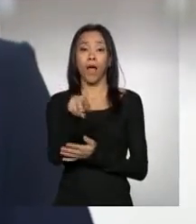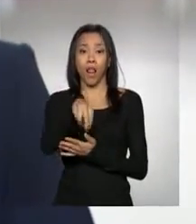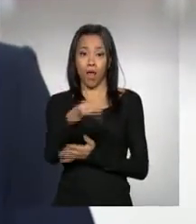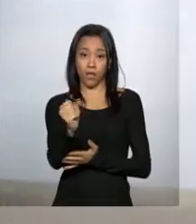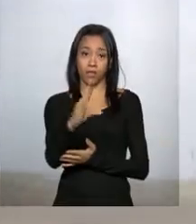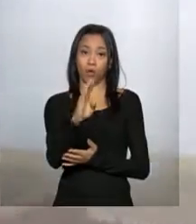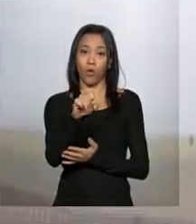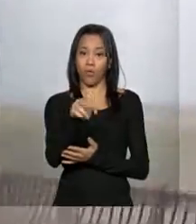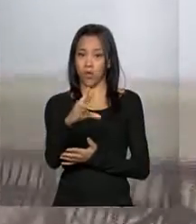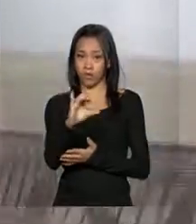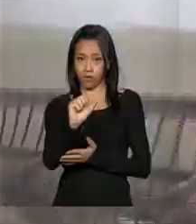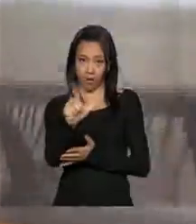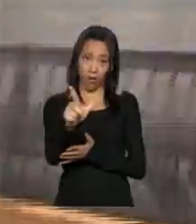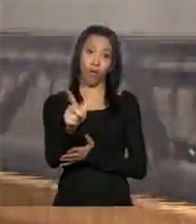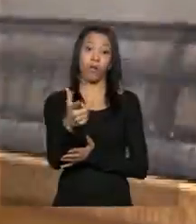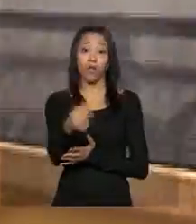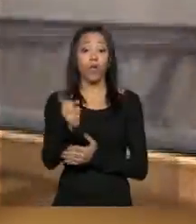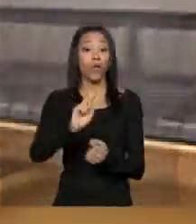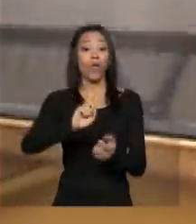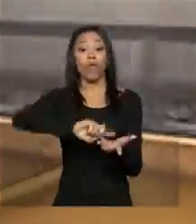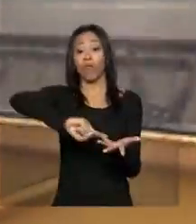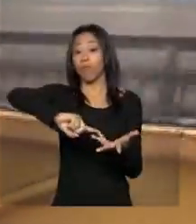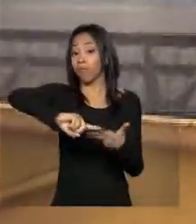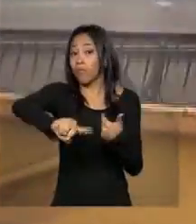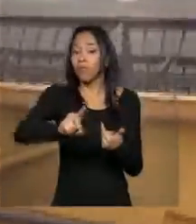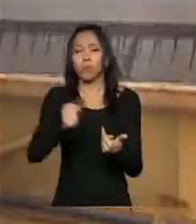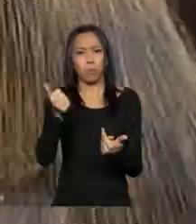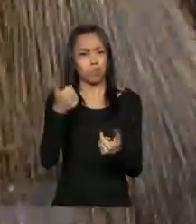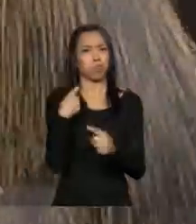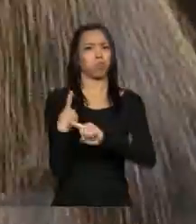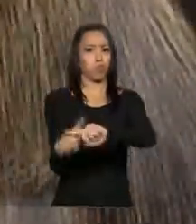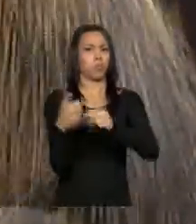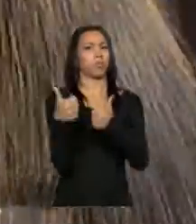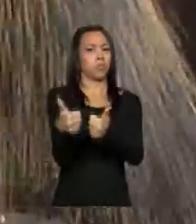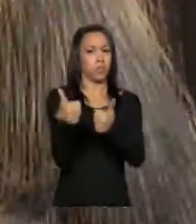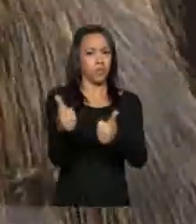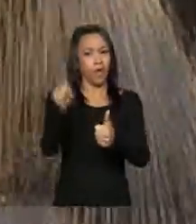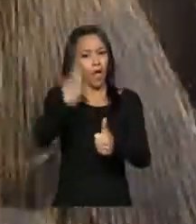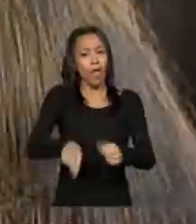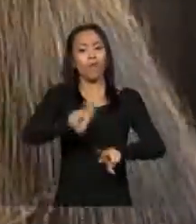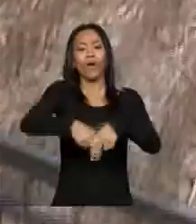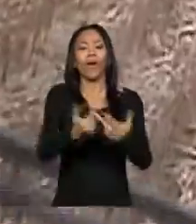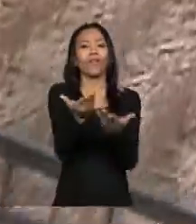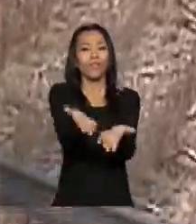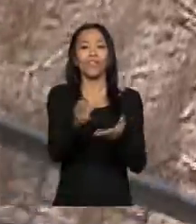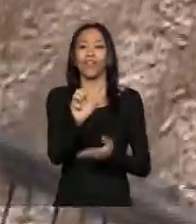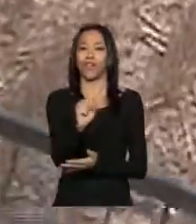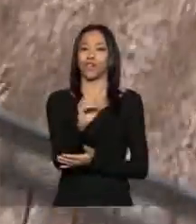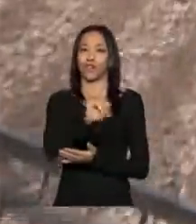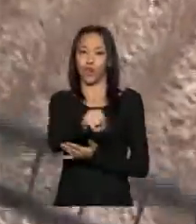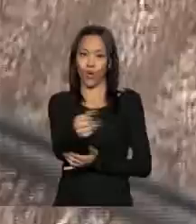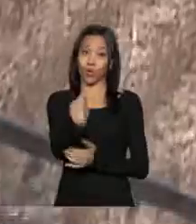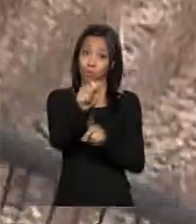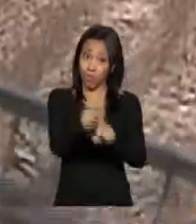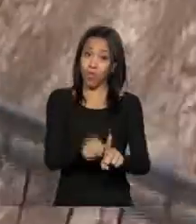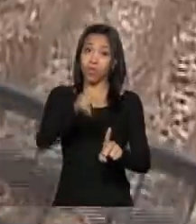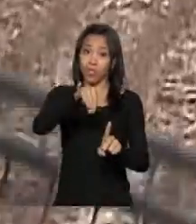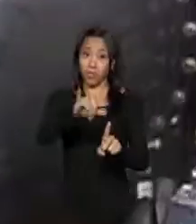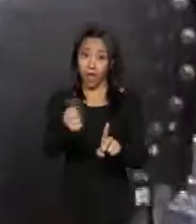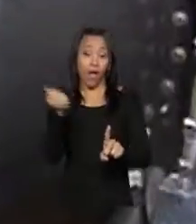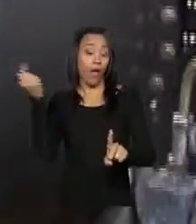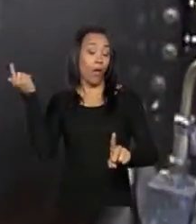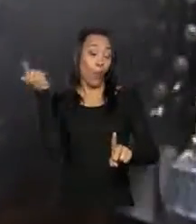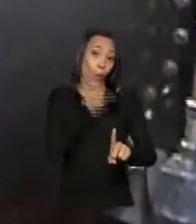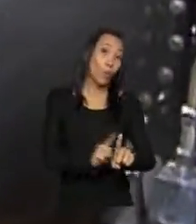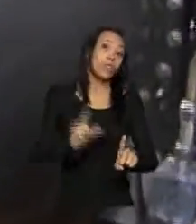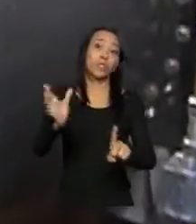o início do ano. Entre os motivos para o saldo positivo está a exportação da soja, que em maio registrou recorde